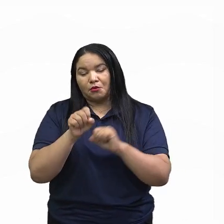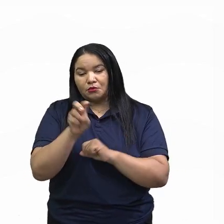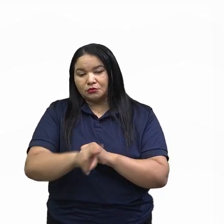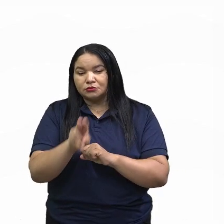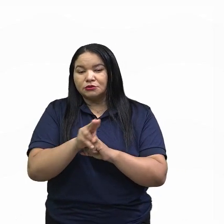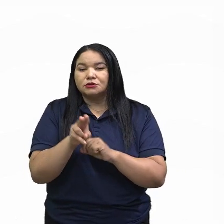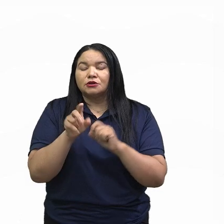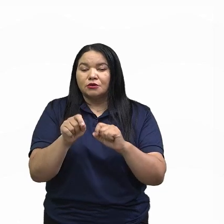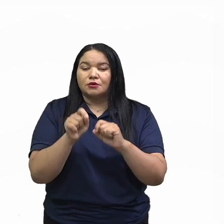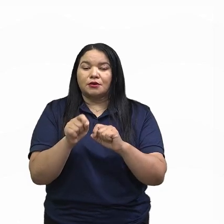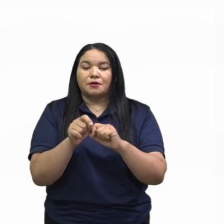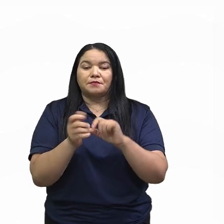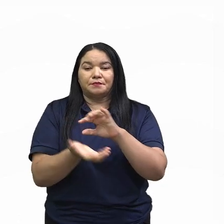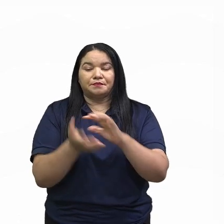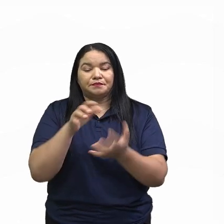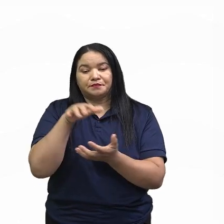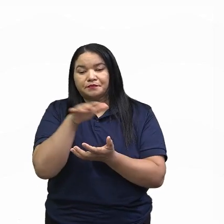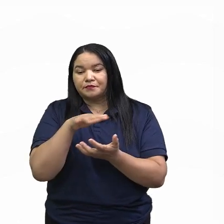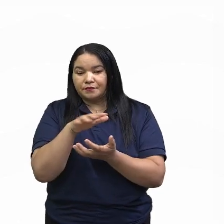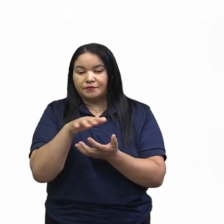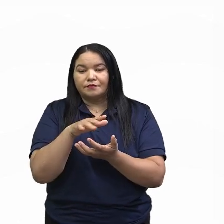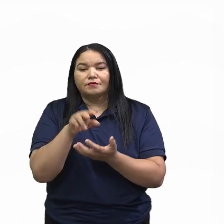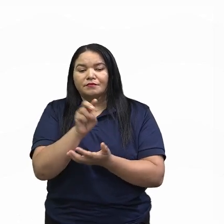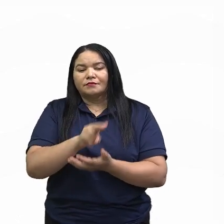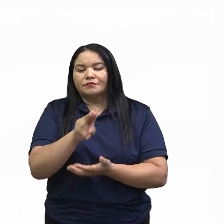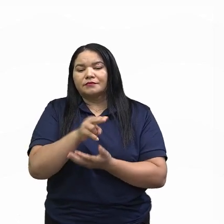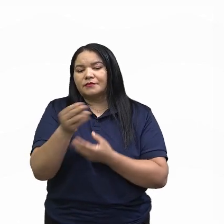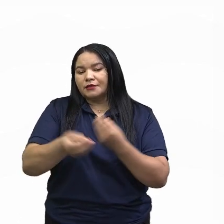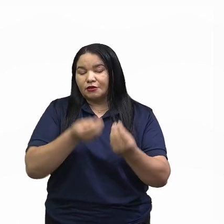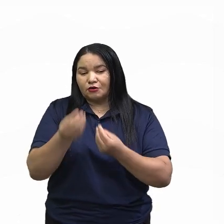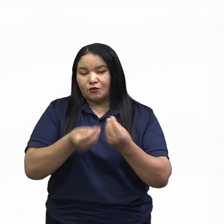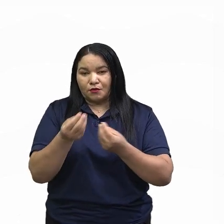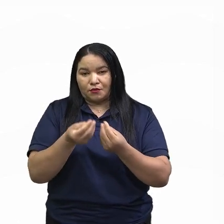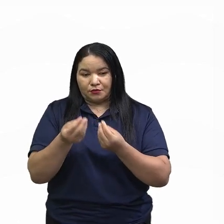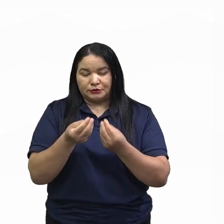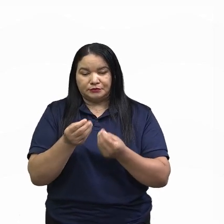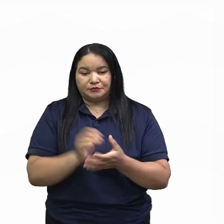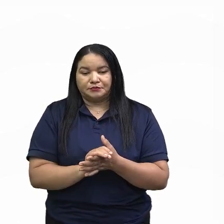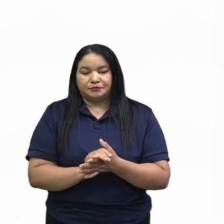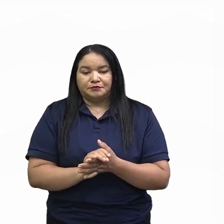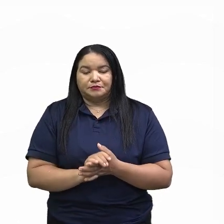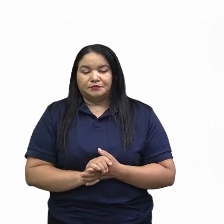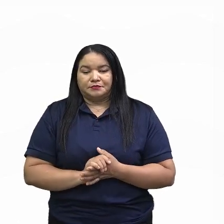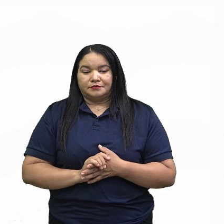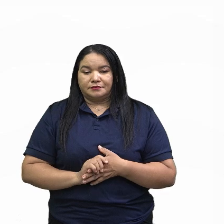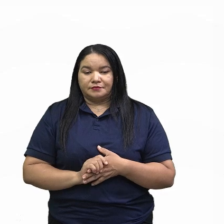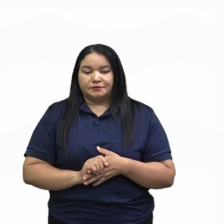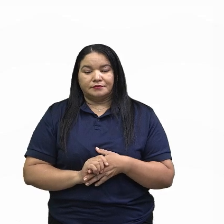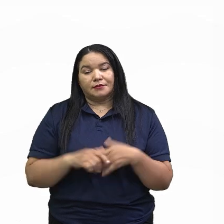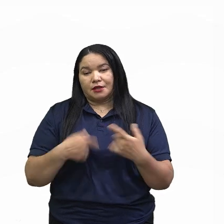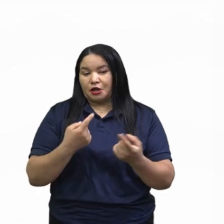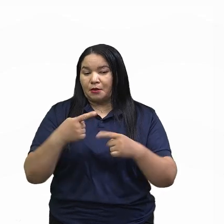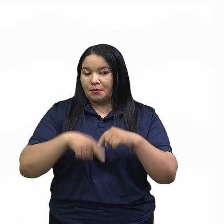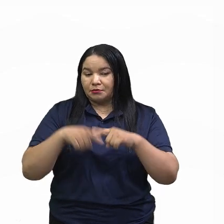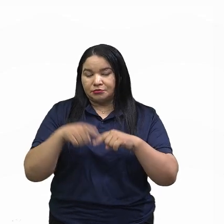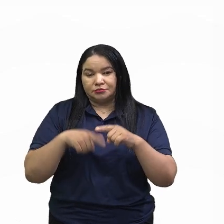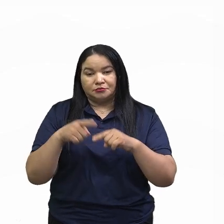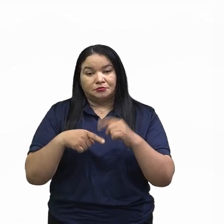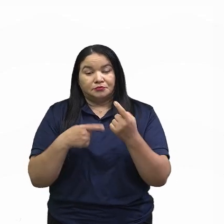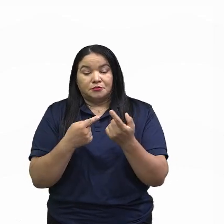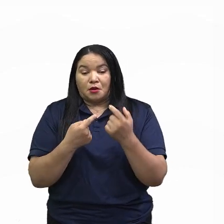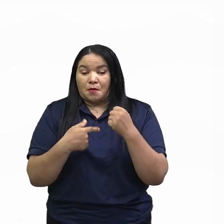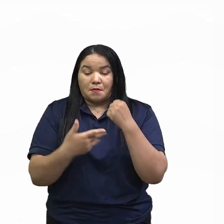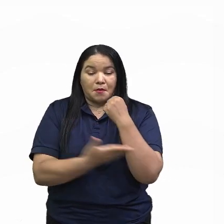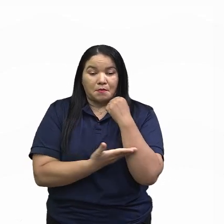O que pode ser utilizado aí como fonte energética chamada de biomassa? Resíduos madeireiros,